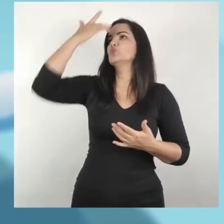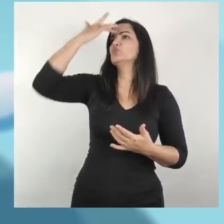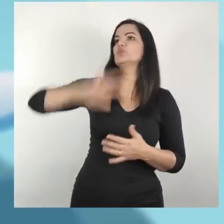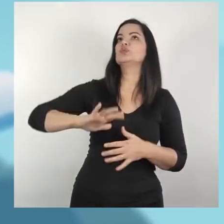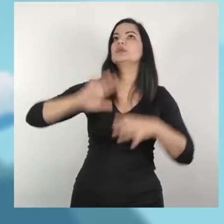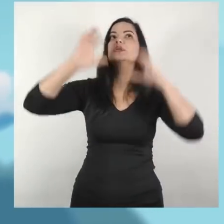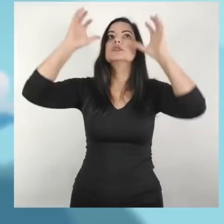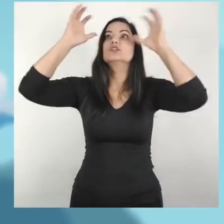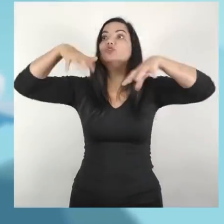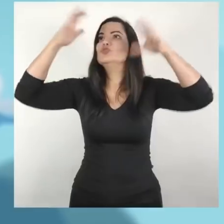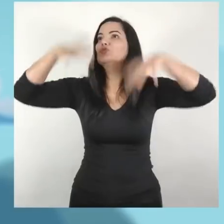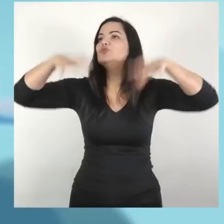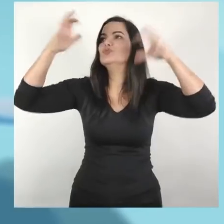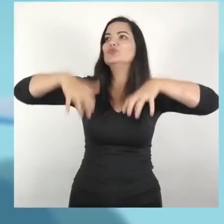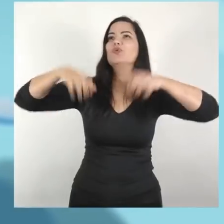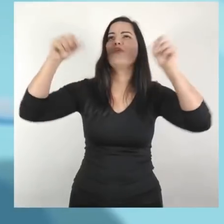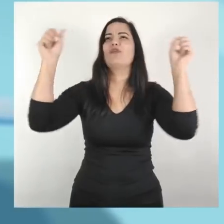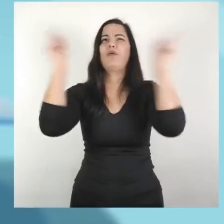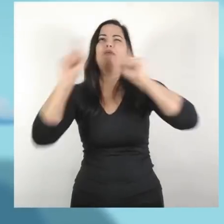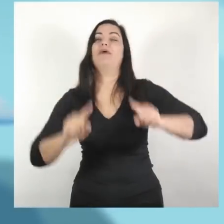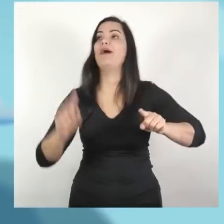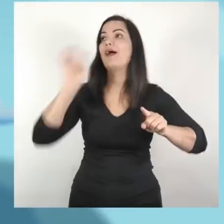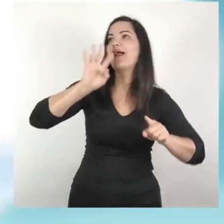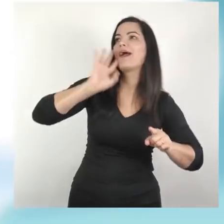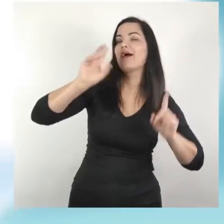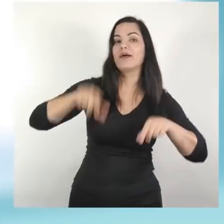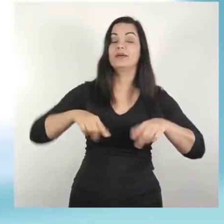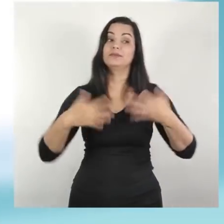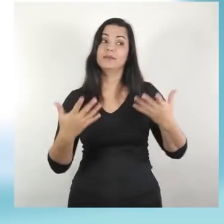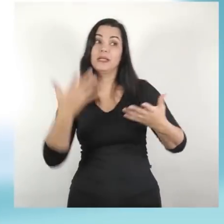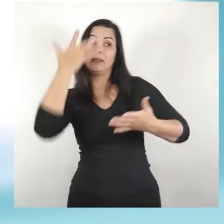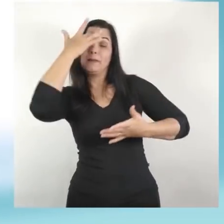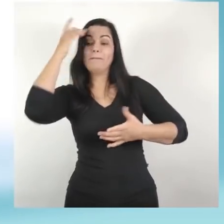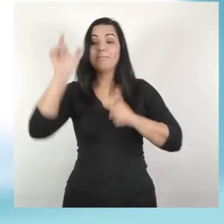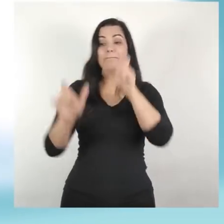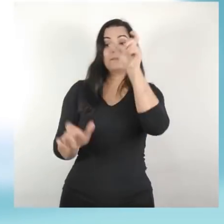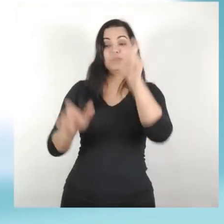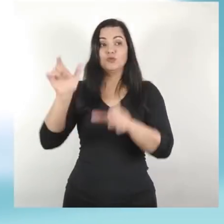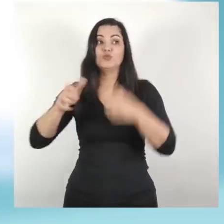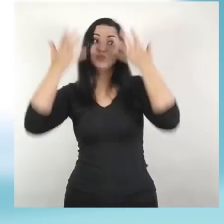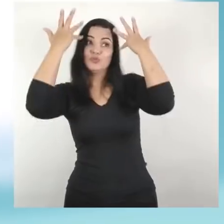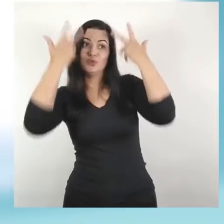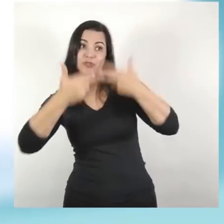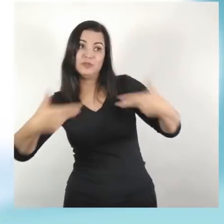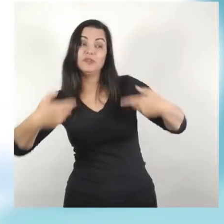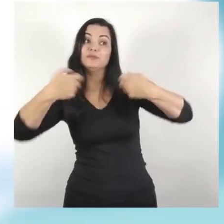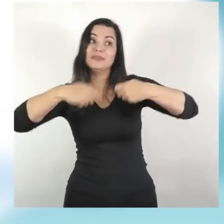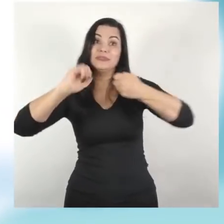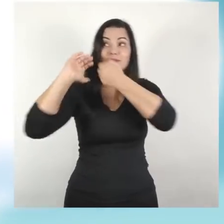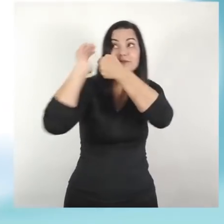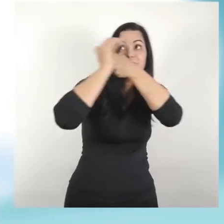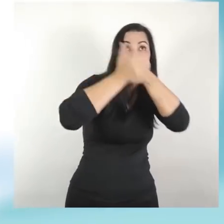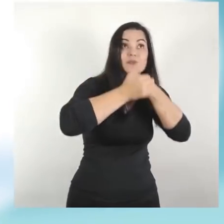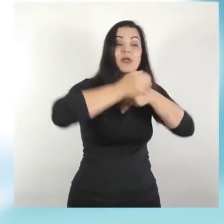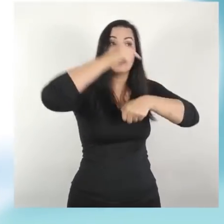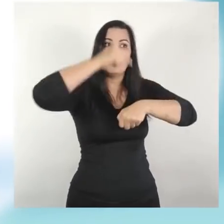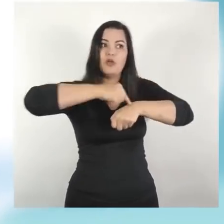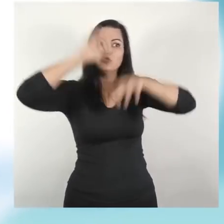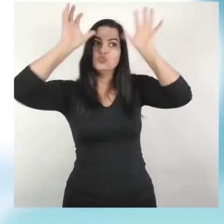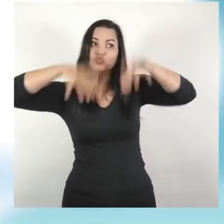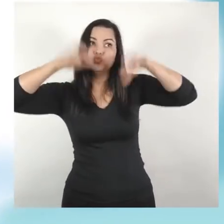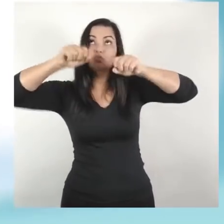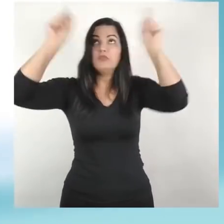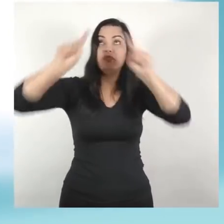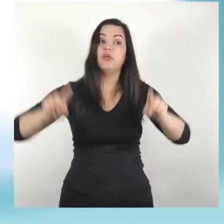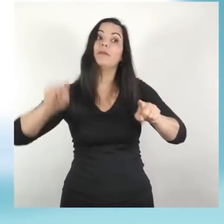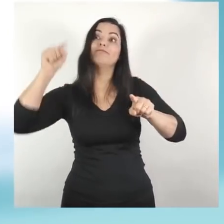que tempestades eram tão legais. Bom, pessoas e animais devem sempre se proteger numa tempestade.